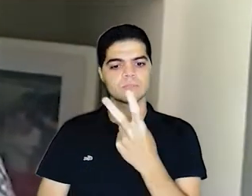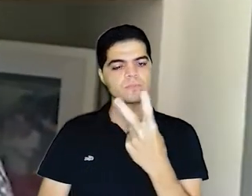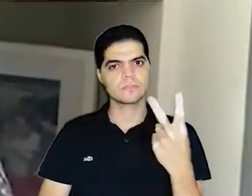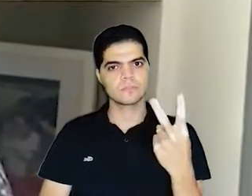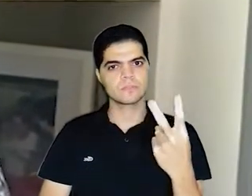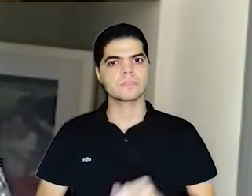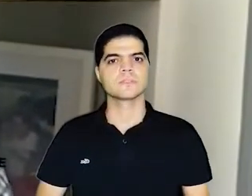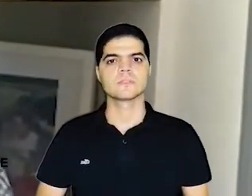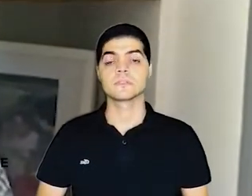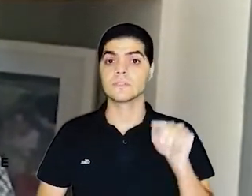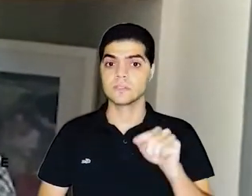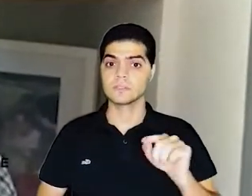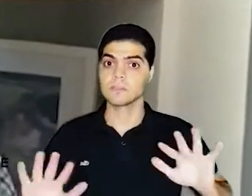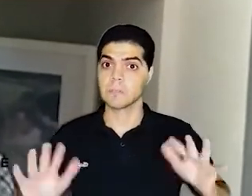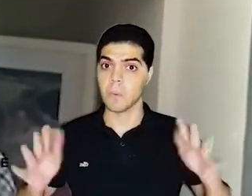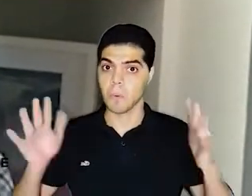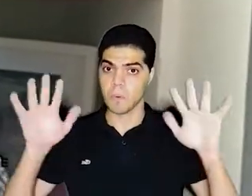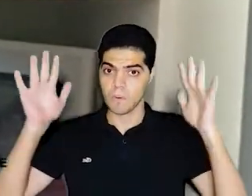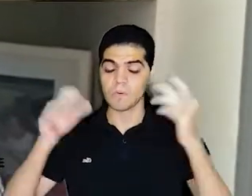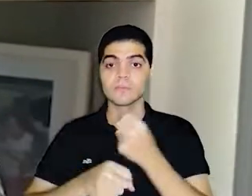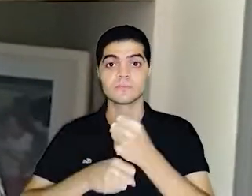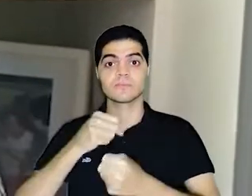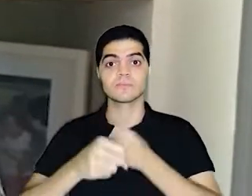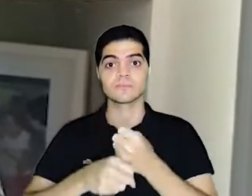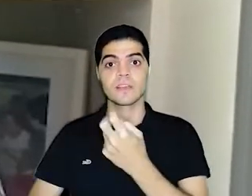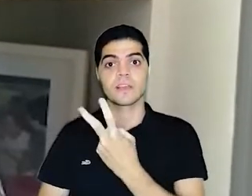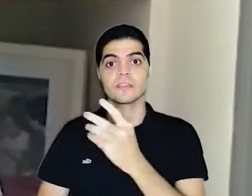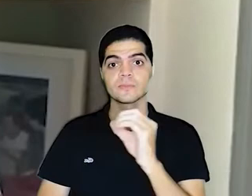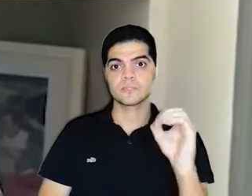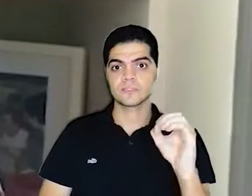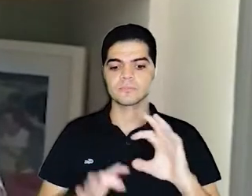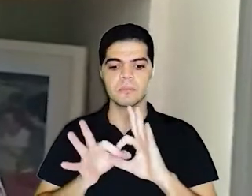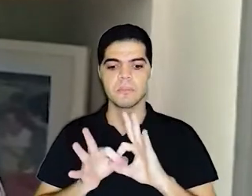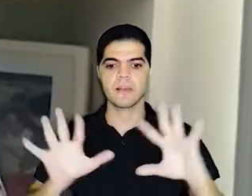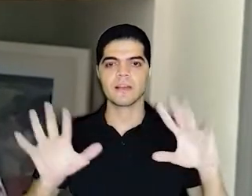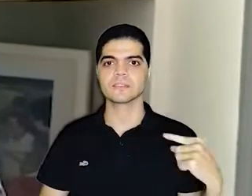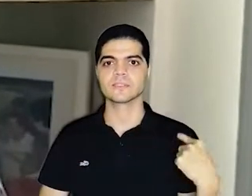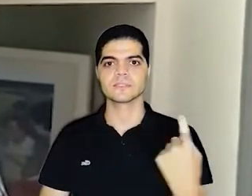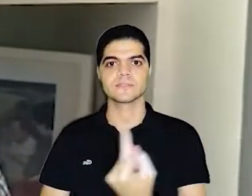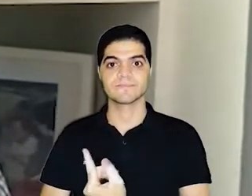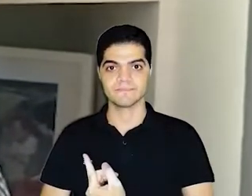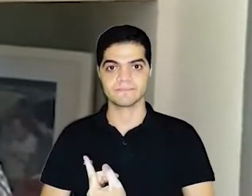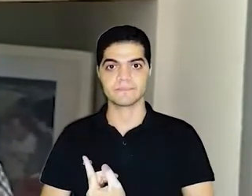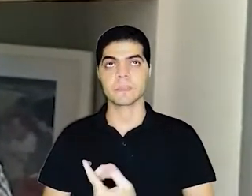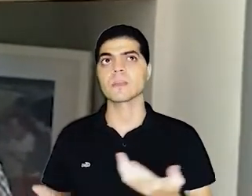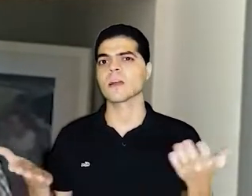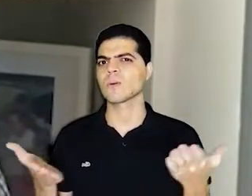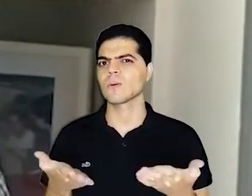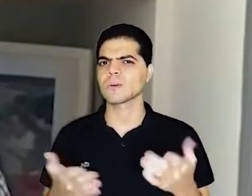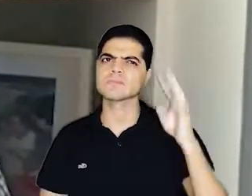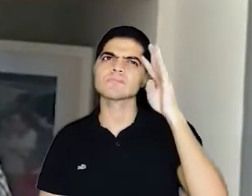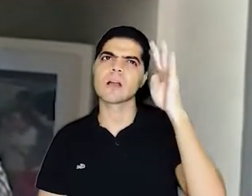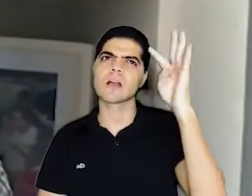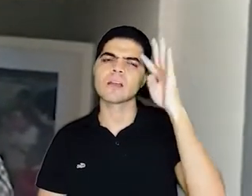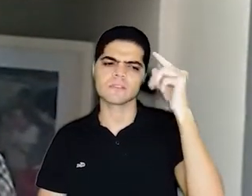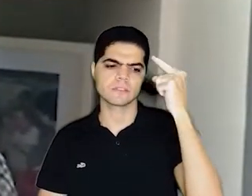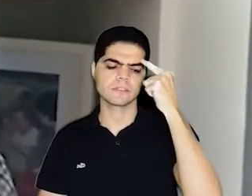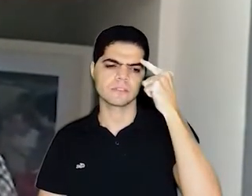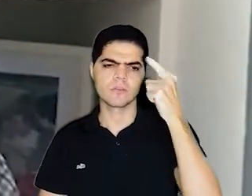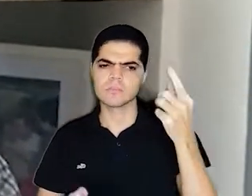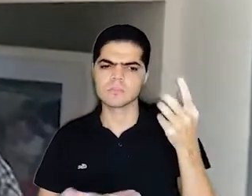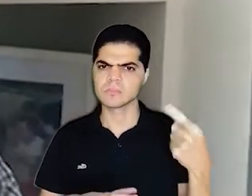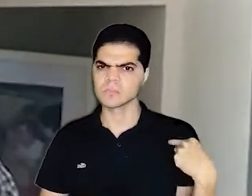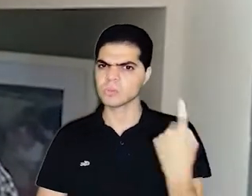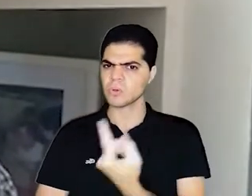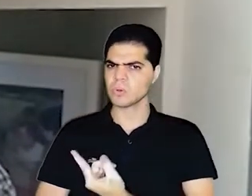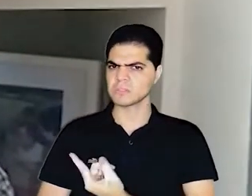2022. Celebramos os 200 anos da nossa independência. Cabe uma reflexão.